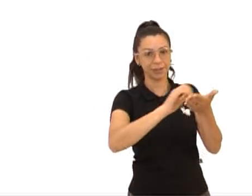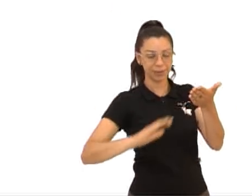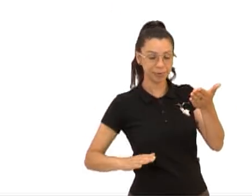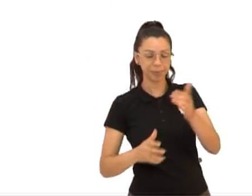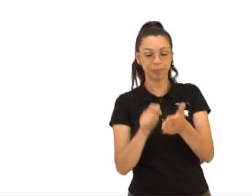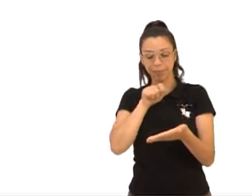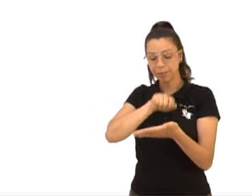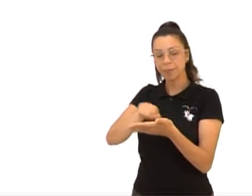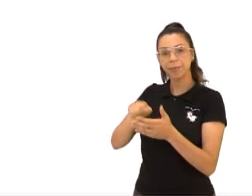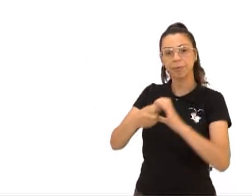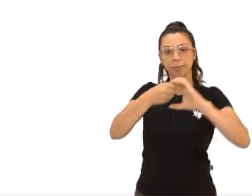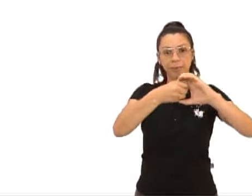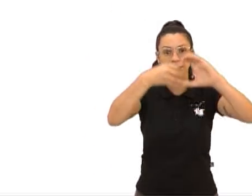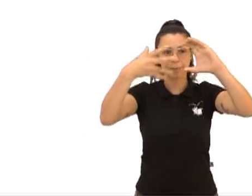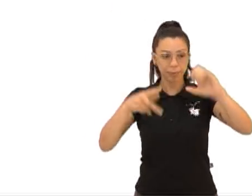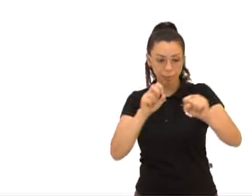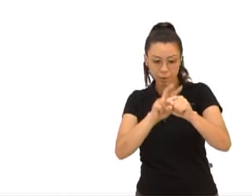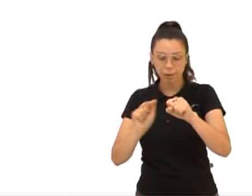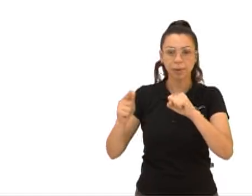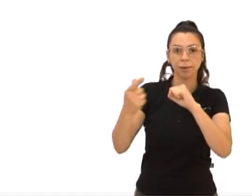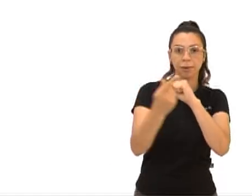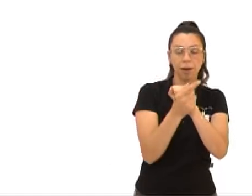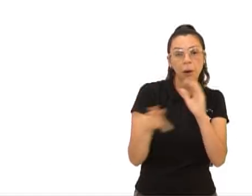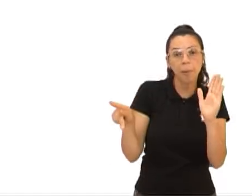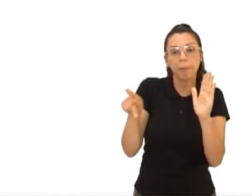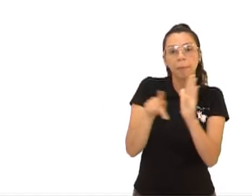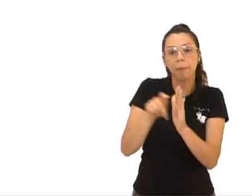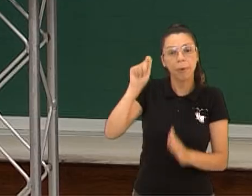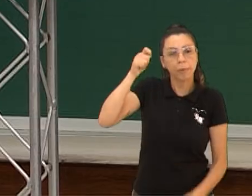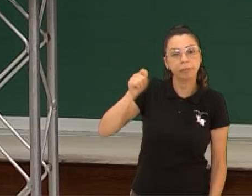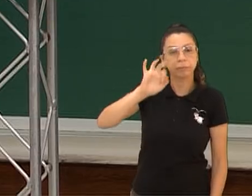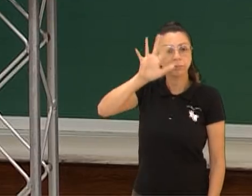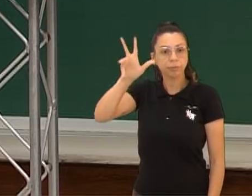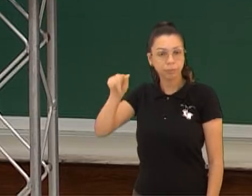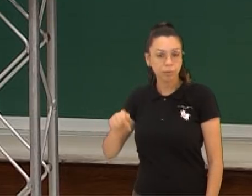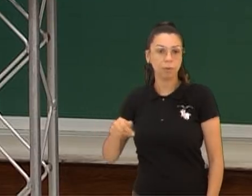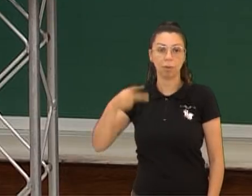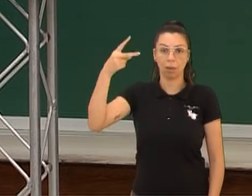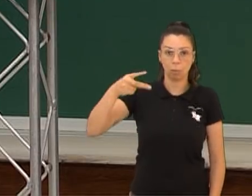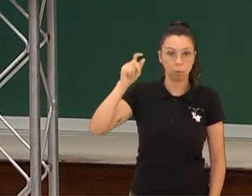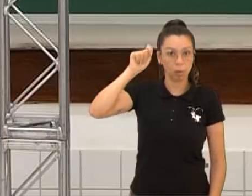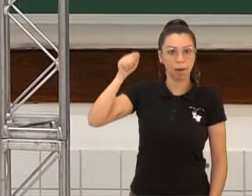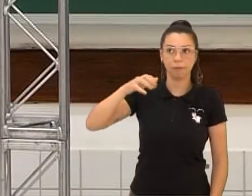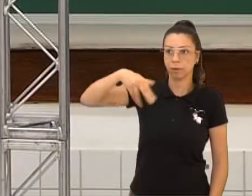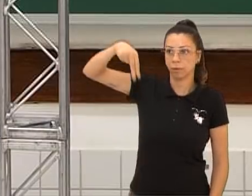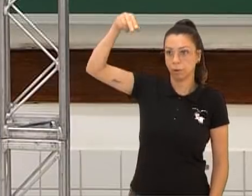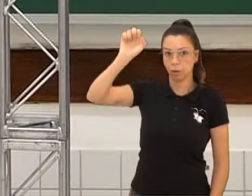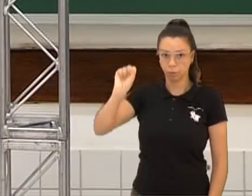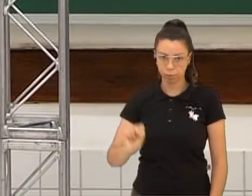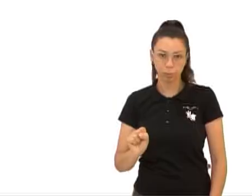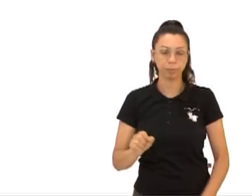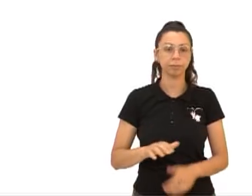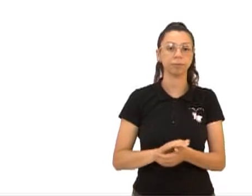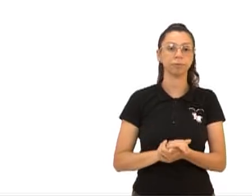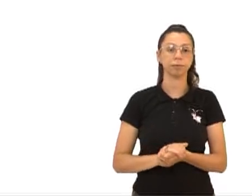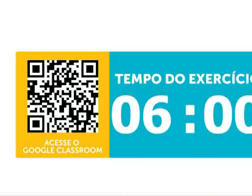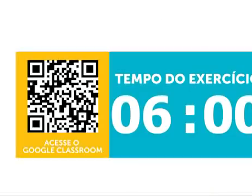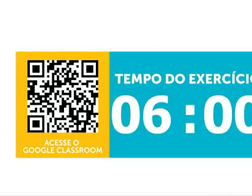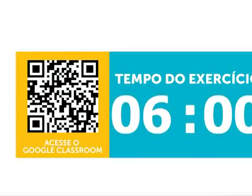alguns aspectos geográficos do continente africano agora, das duas Áfricas, beleza? Tempo na tela aí para vocês.